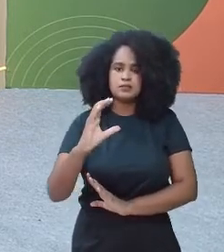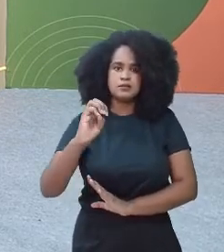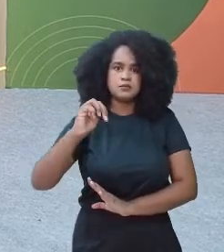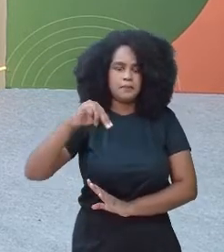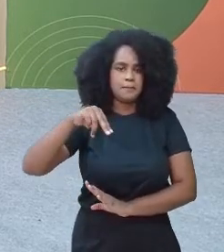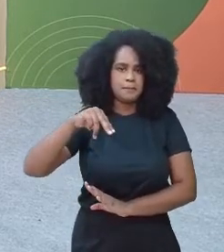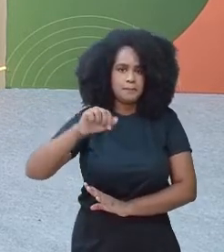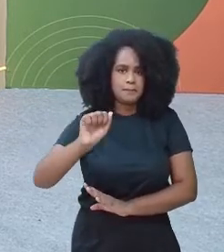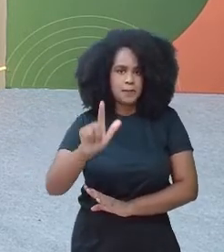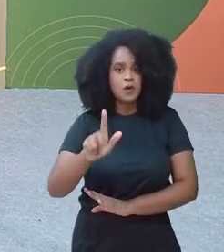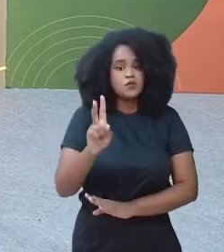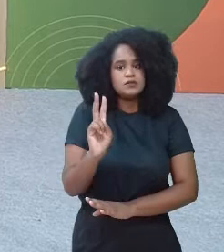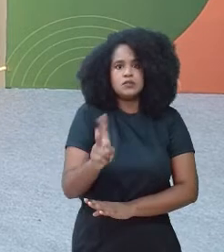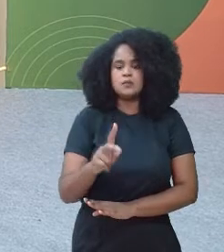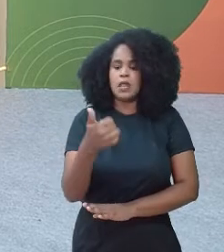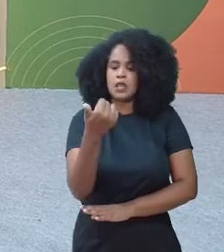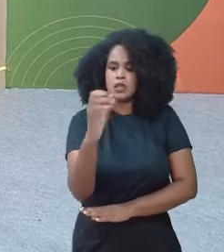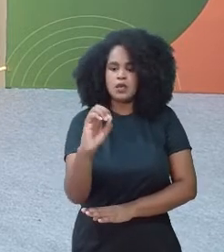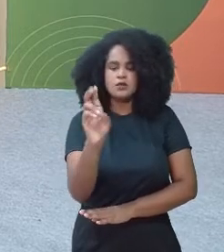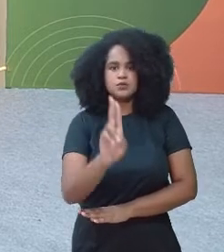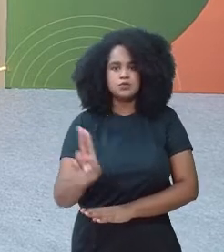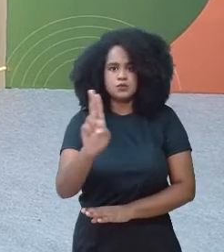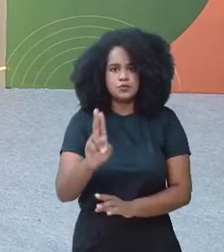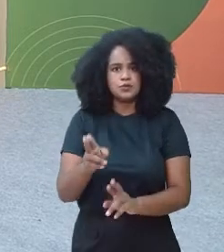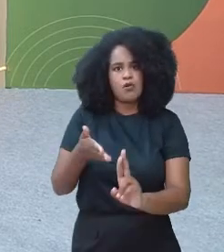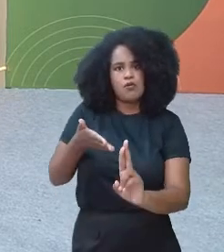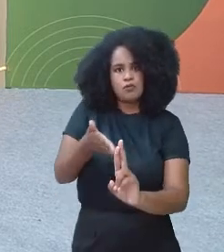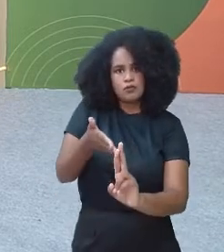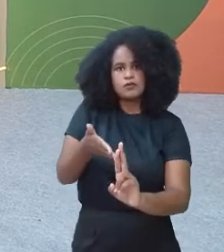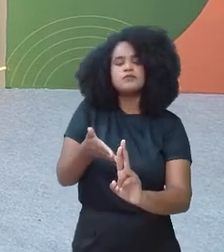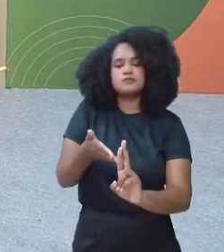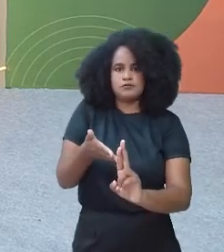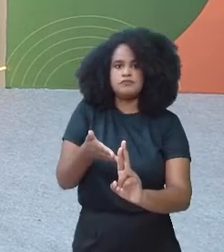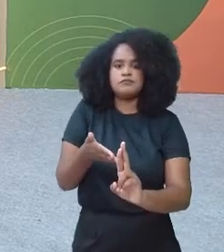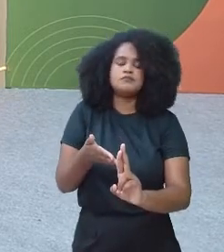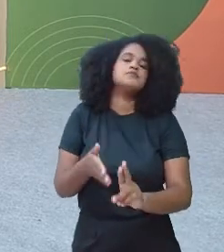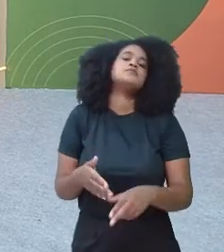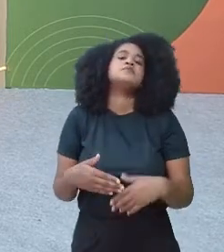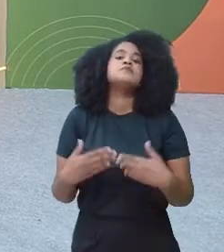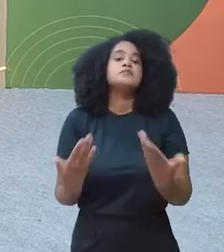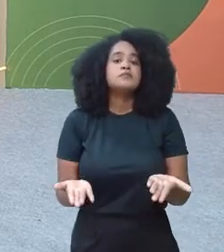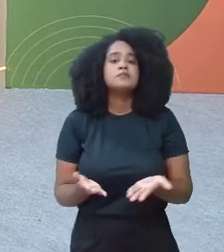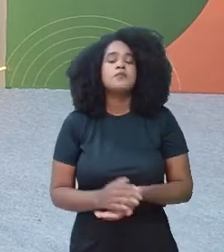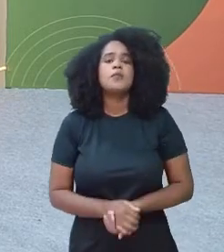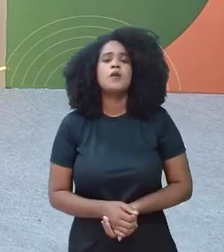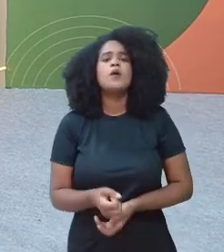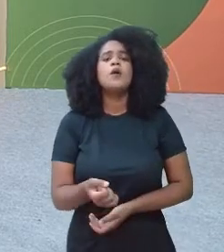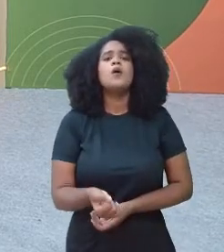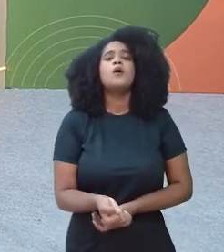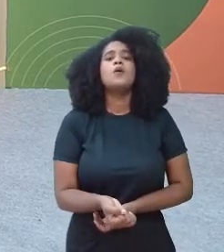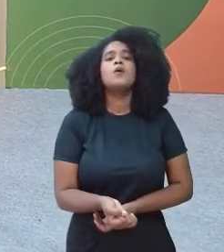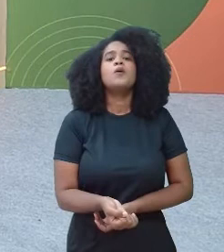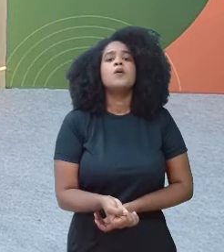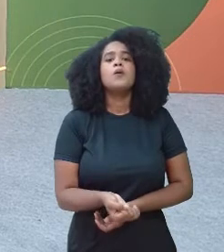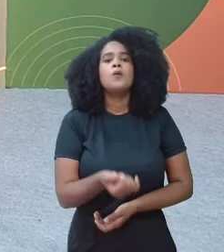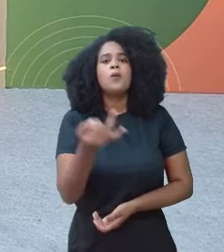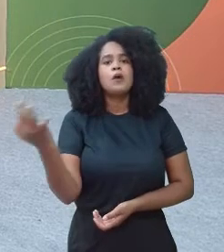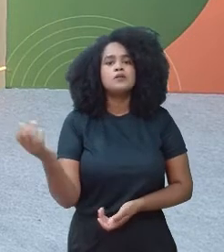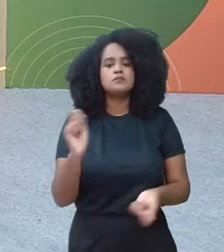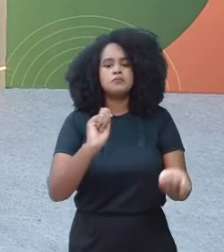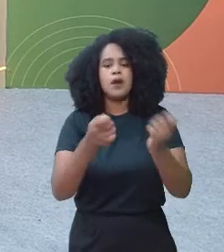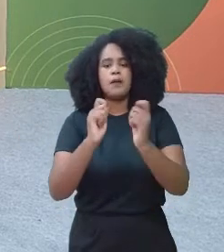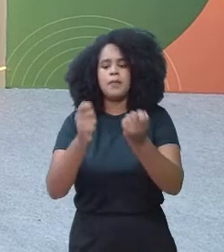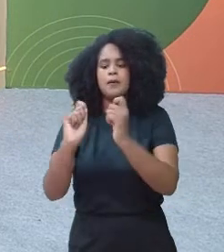essa divisão por 10 para fazer a mudança de uma unidade para outra. Então, quantas unidades eu queira fazer a